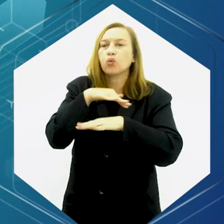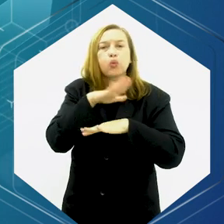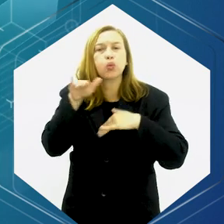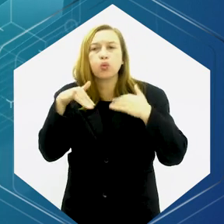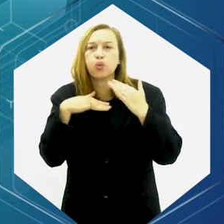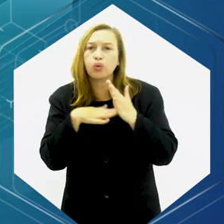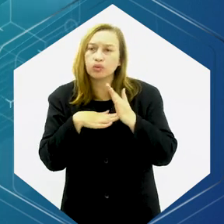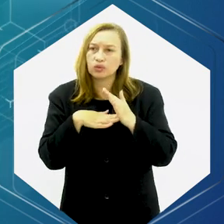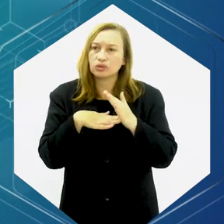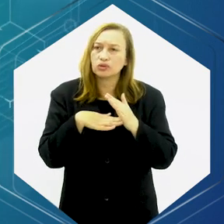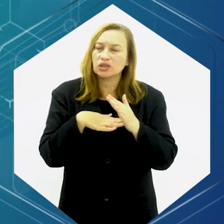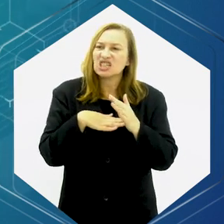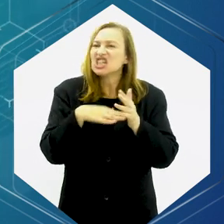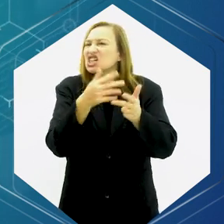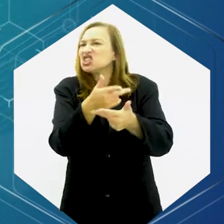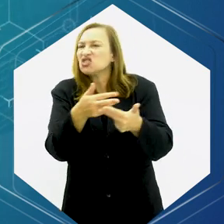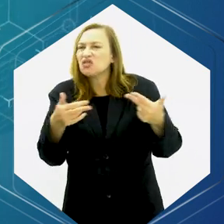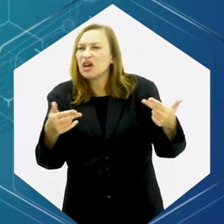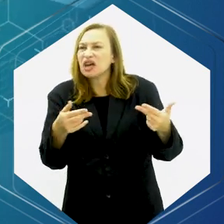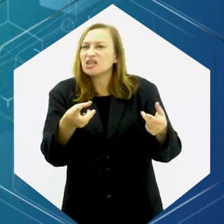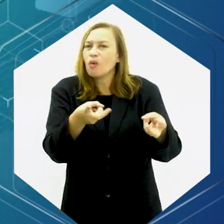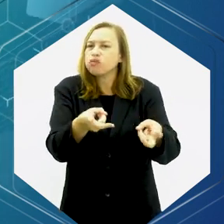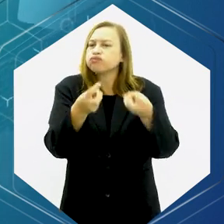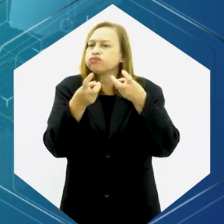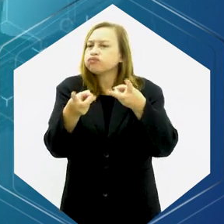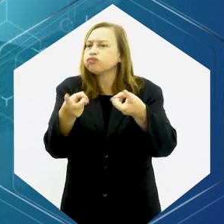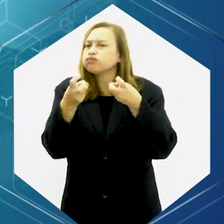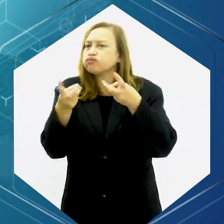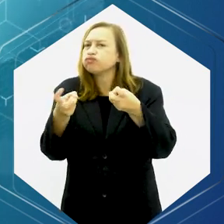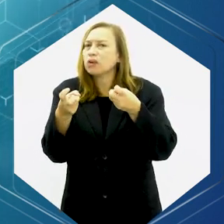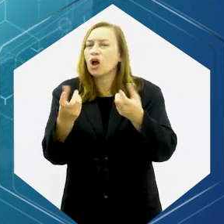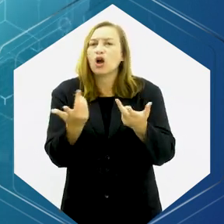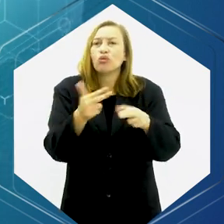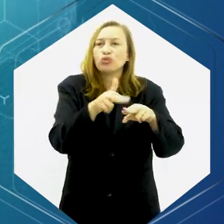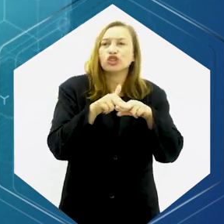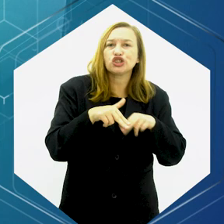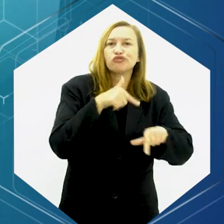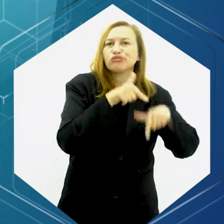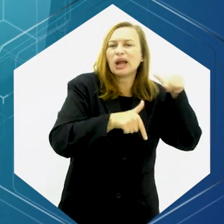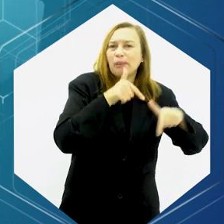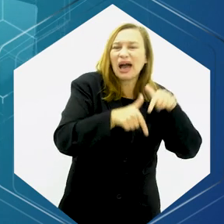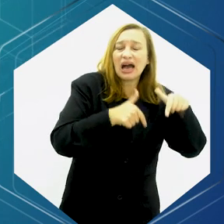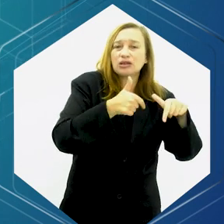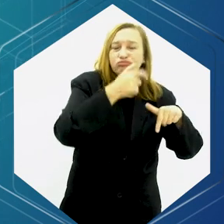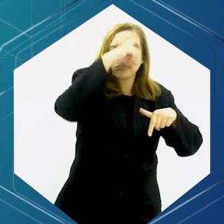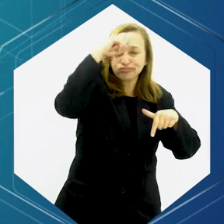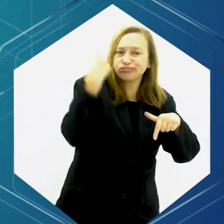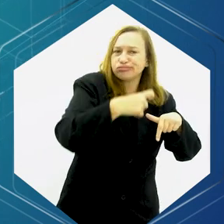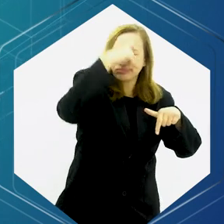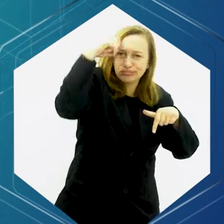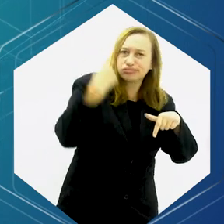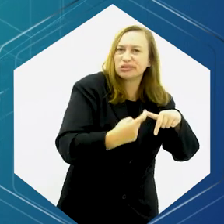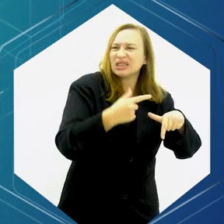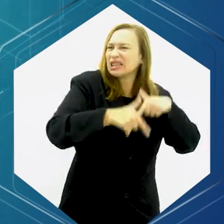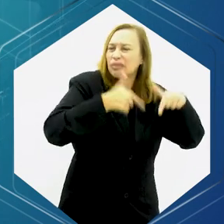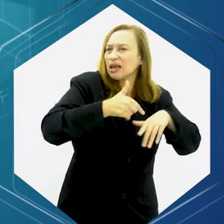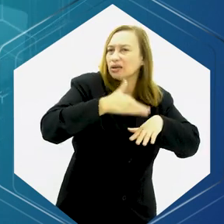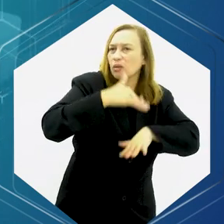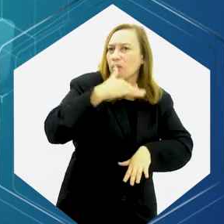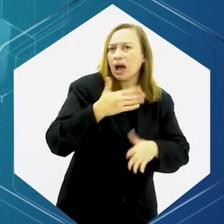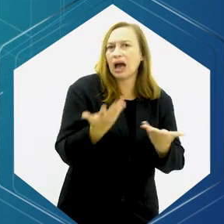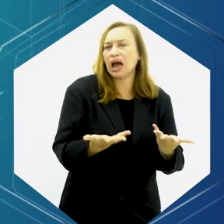países por por diversas razões né Por causa do trabalho das